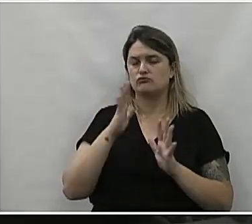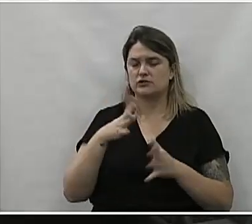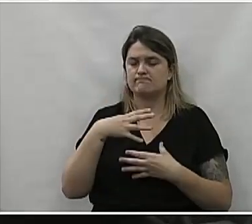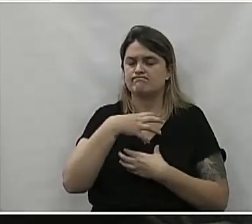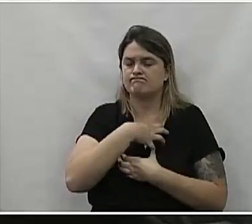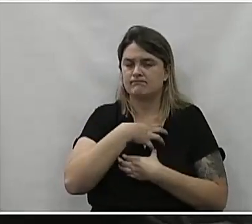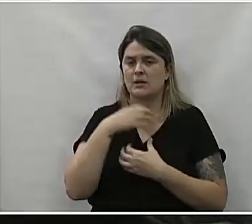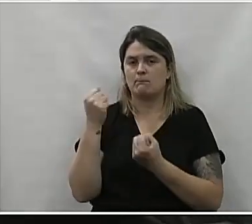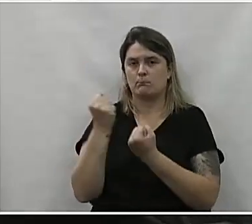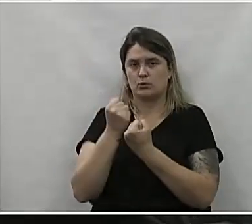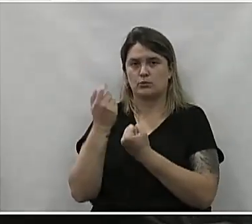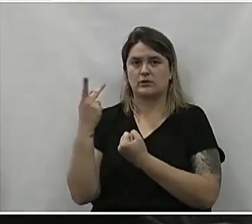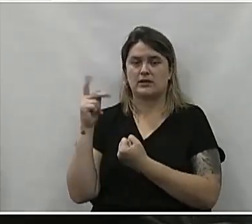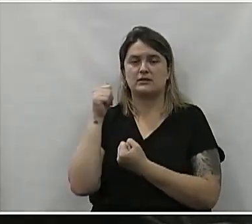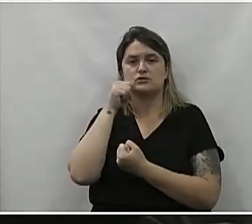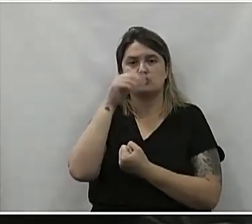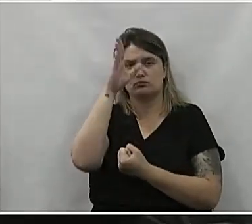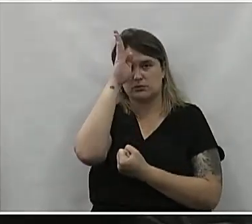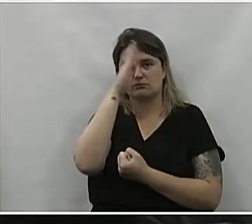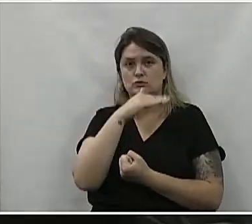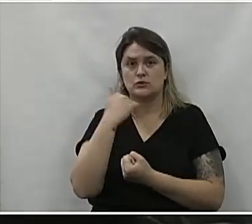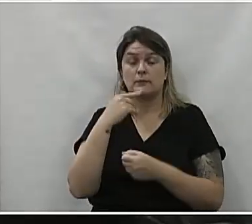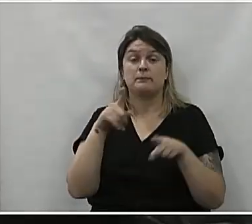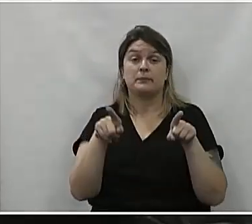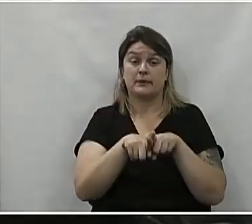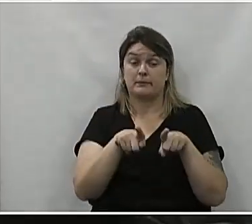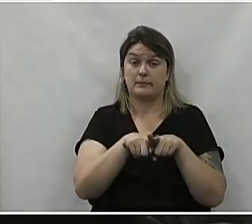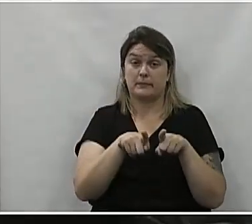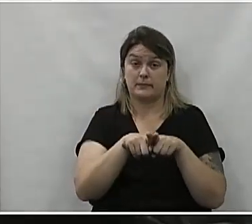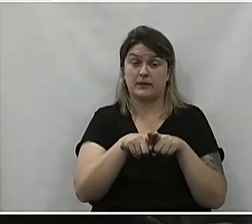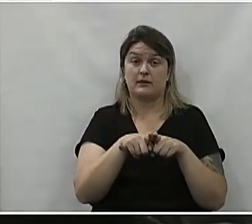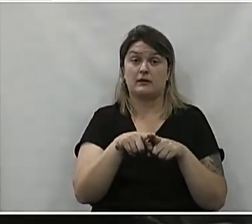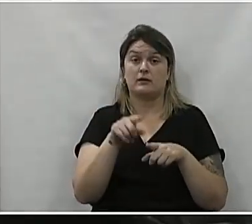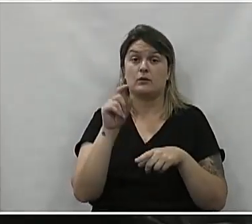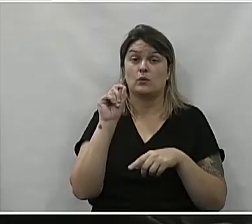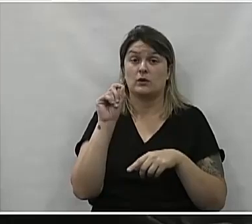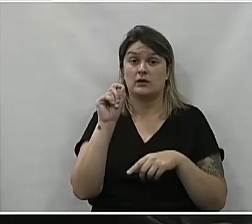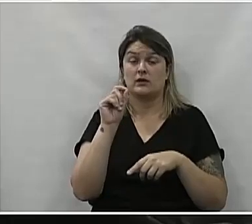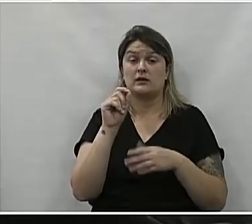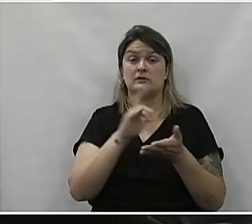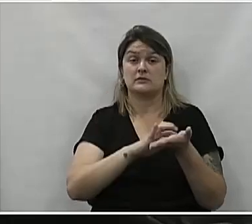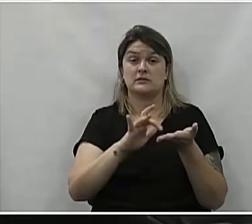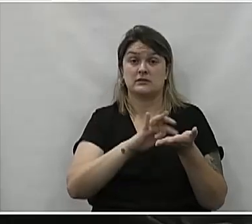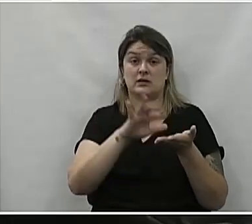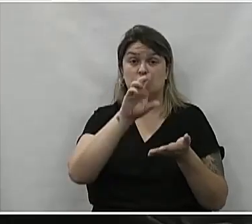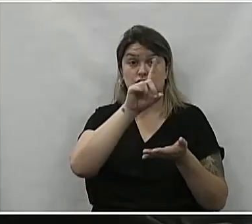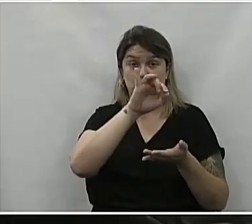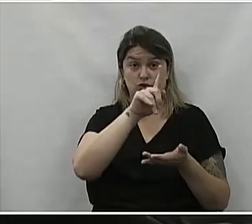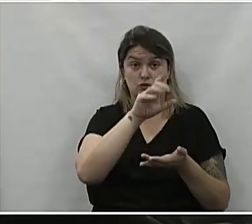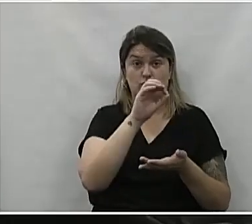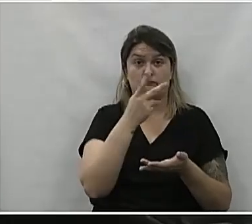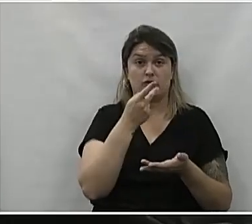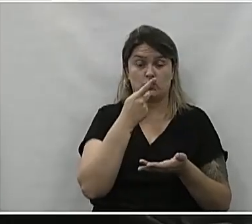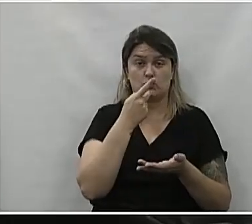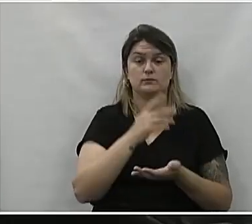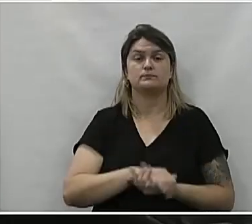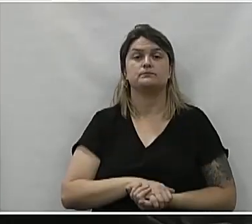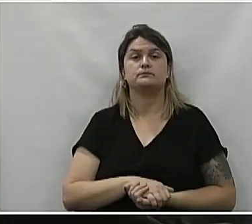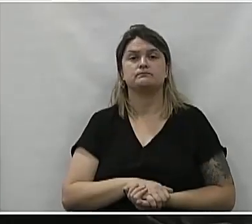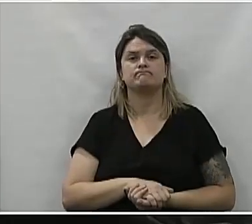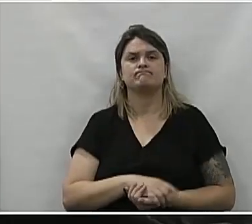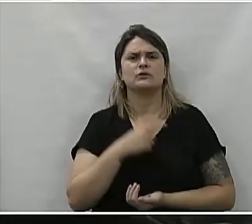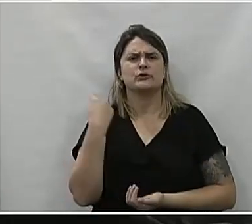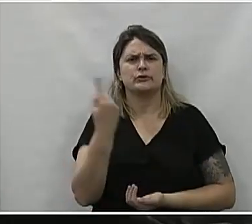Meus sentimentos A ele Pela perca Também Com relação A fala do Secretário Diego Dizer que